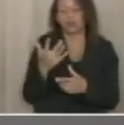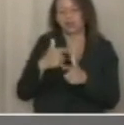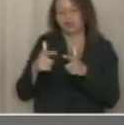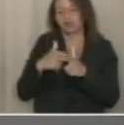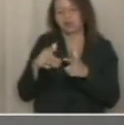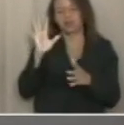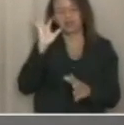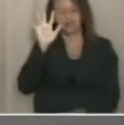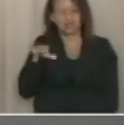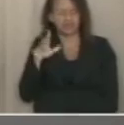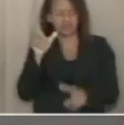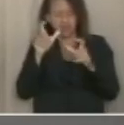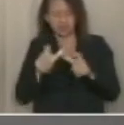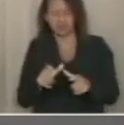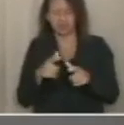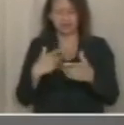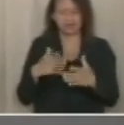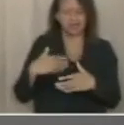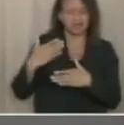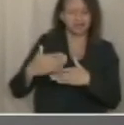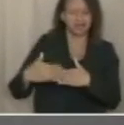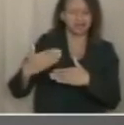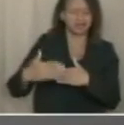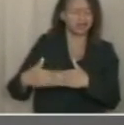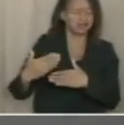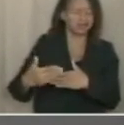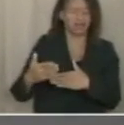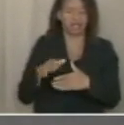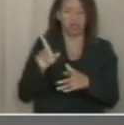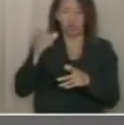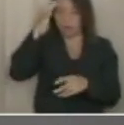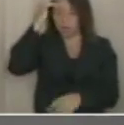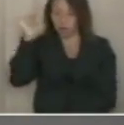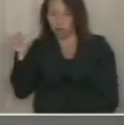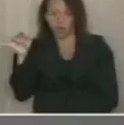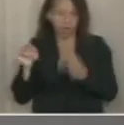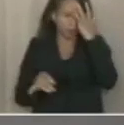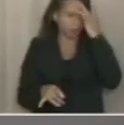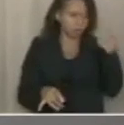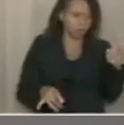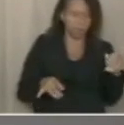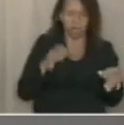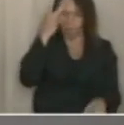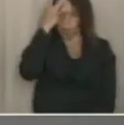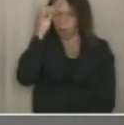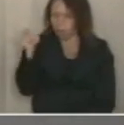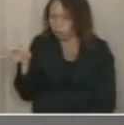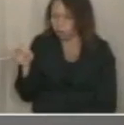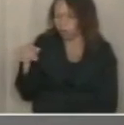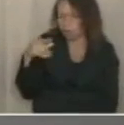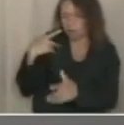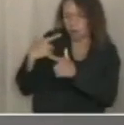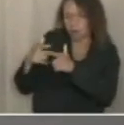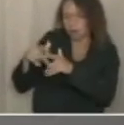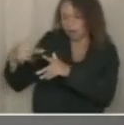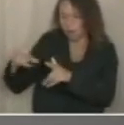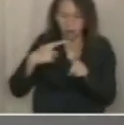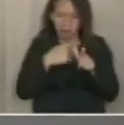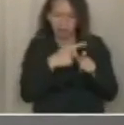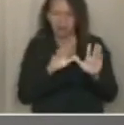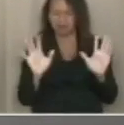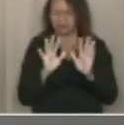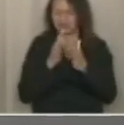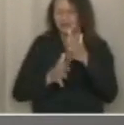empurrando a titularidade o problema de uma para outra chega para uma diz que a Compesa chega para outra diz que é pai logo